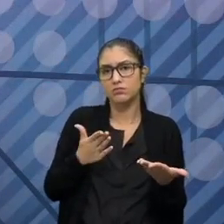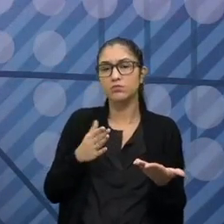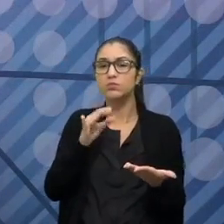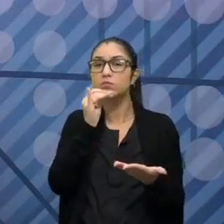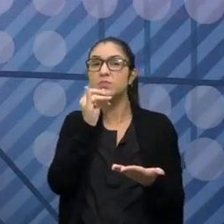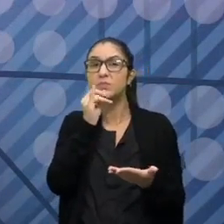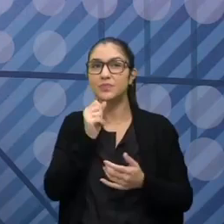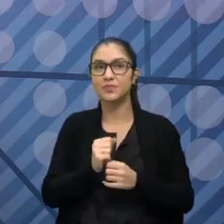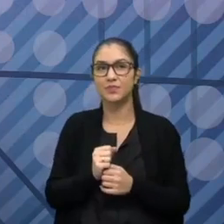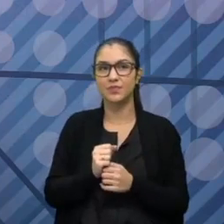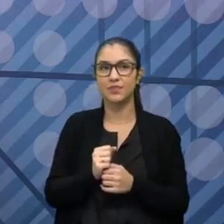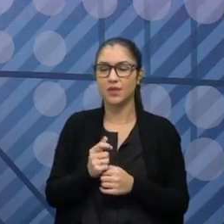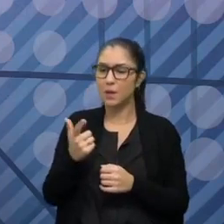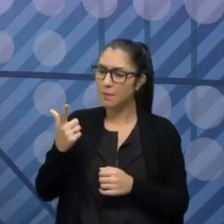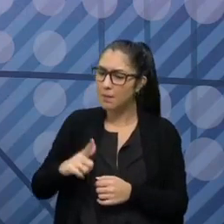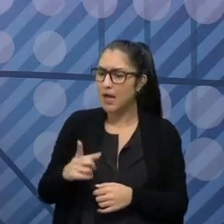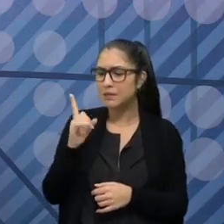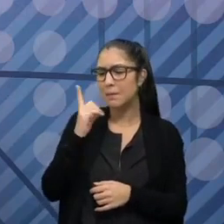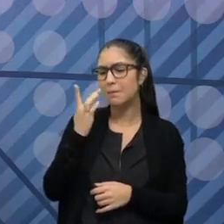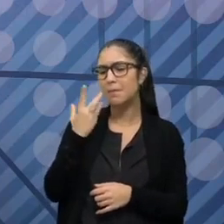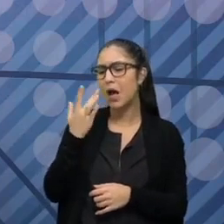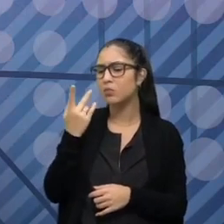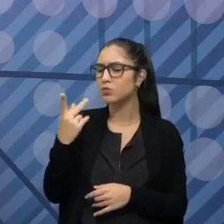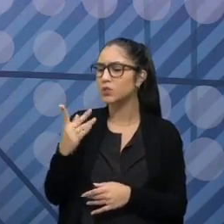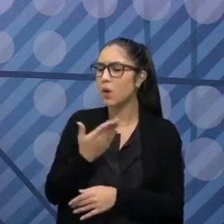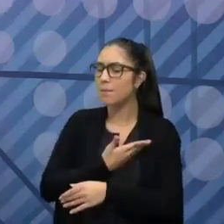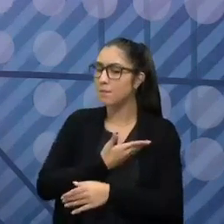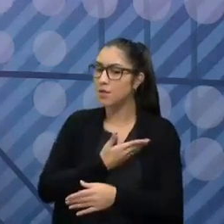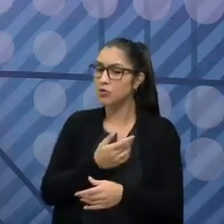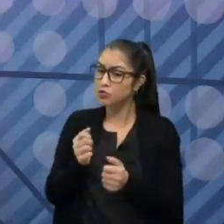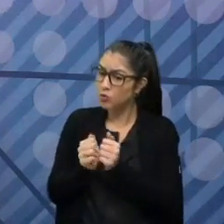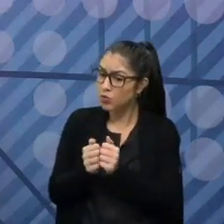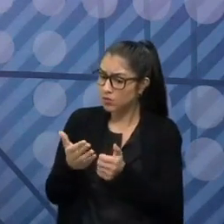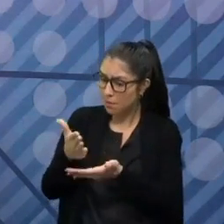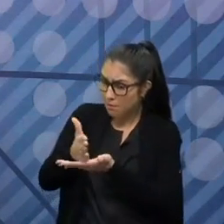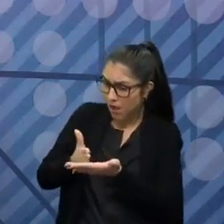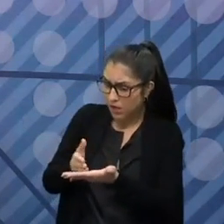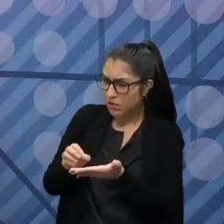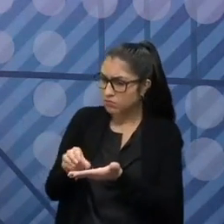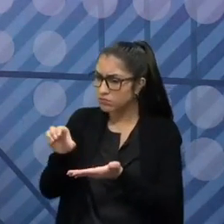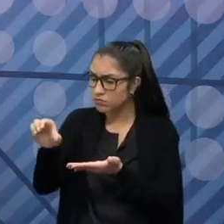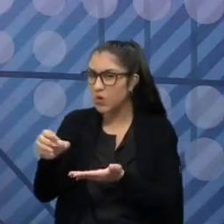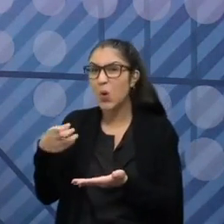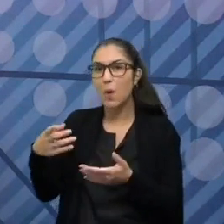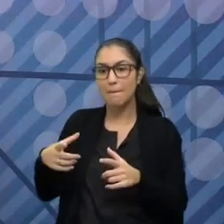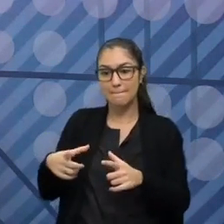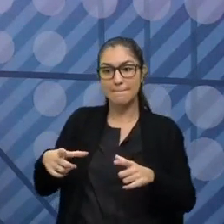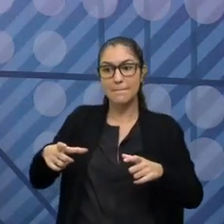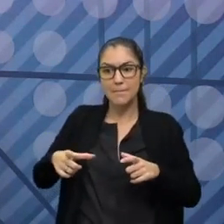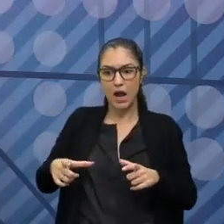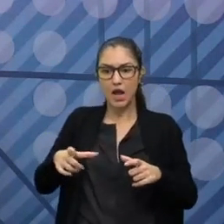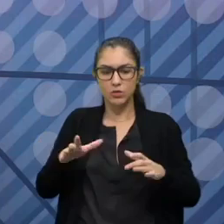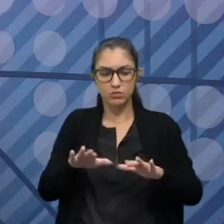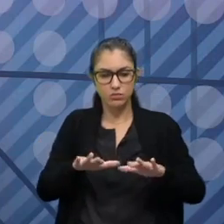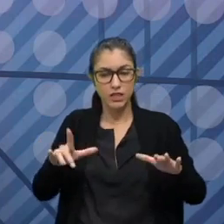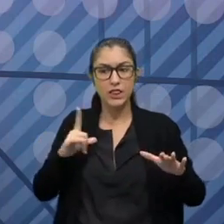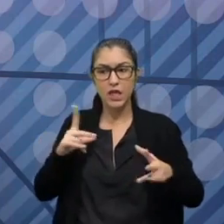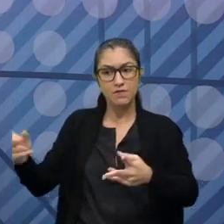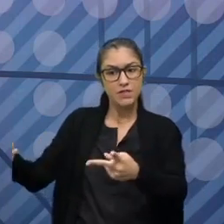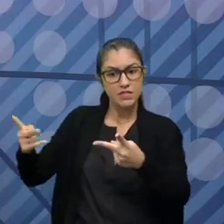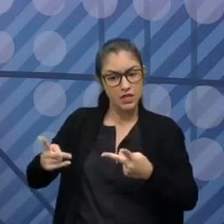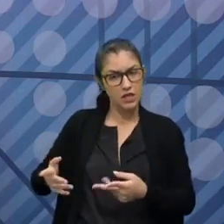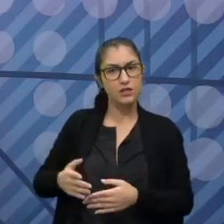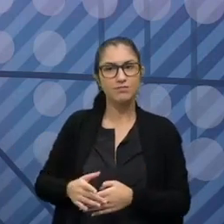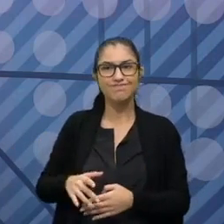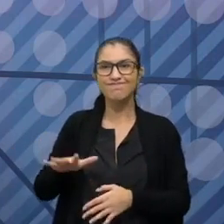Por exemplo, dá mais uma bala para o seu amigo, reparte com o seu amigo, põe mais um prato na mesa, vai chegar visita. Às vezes